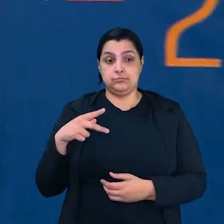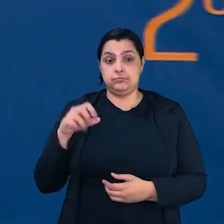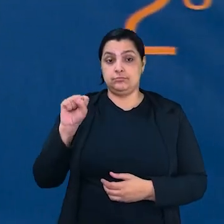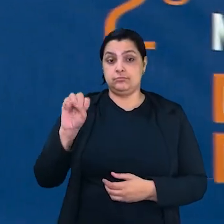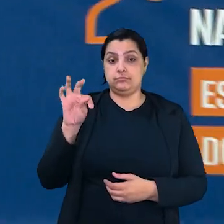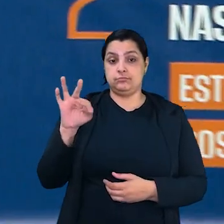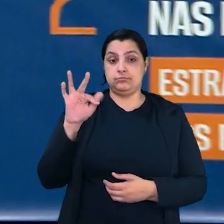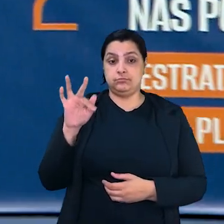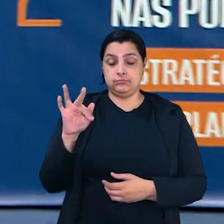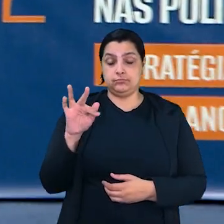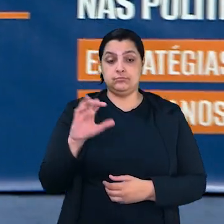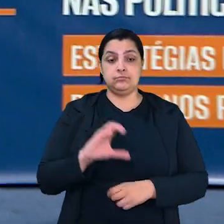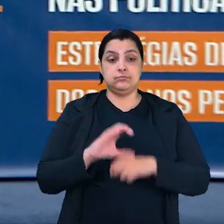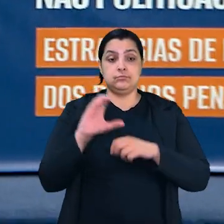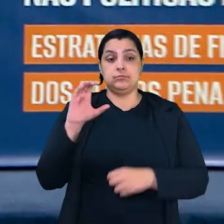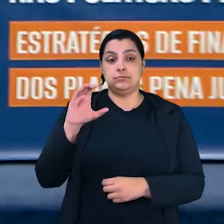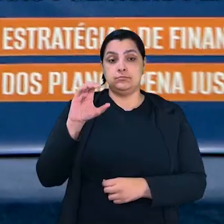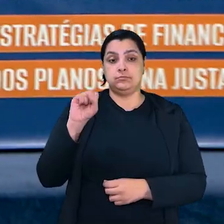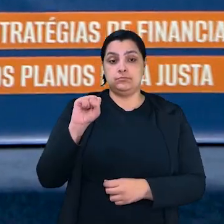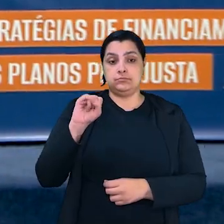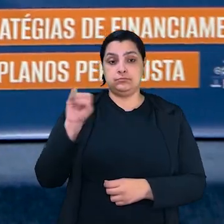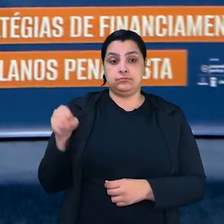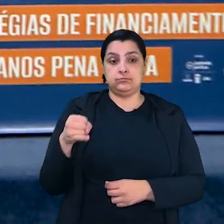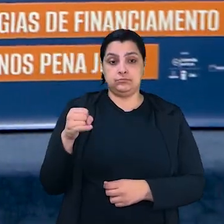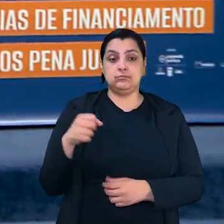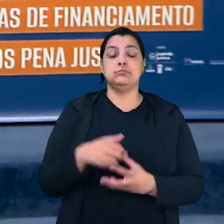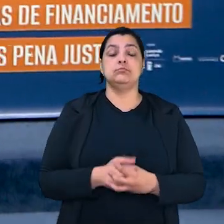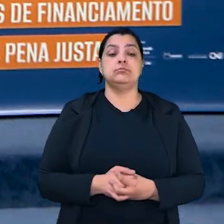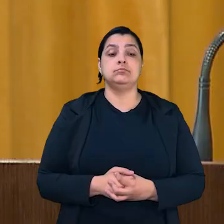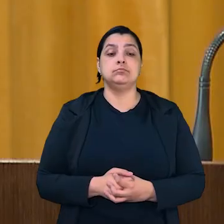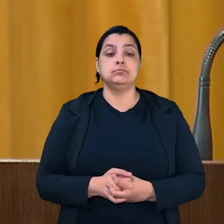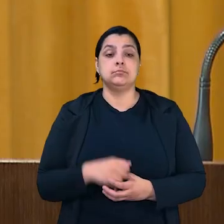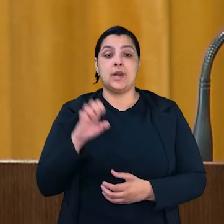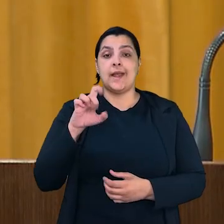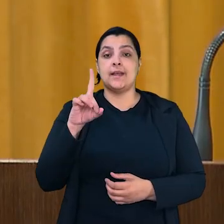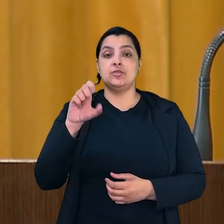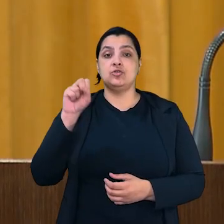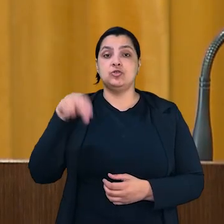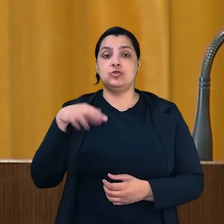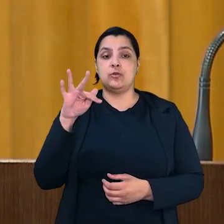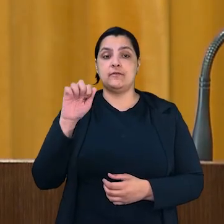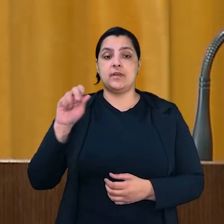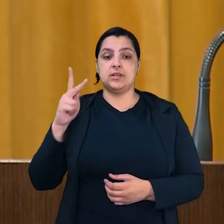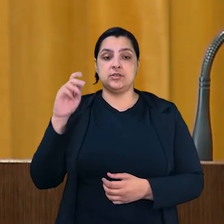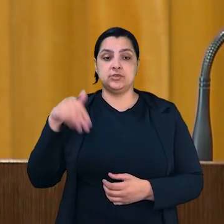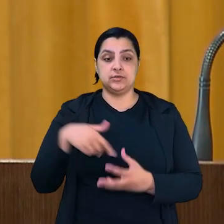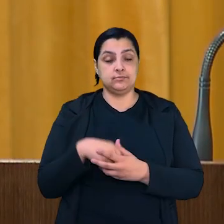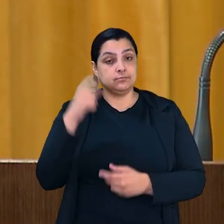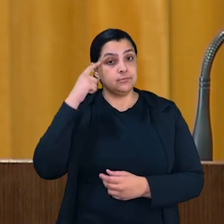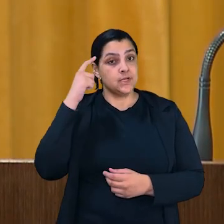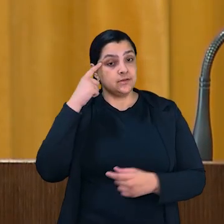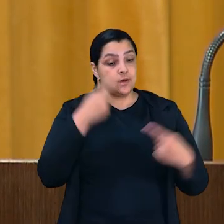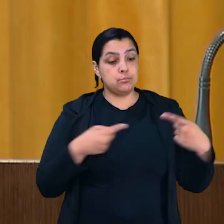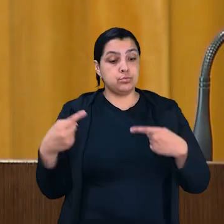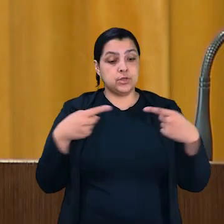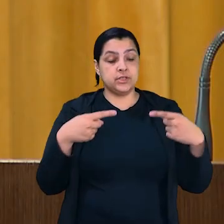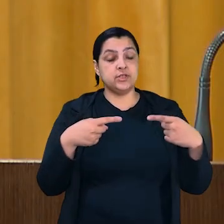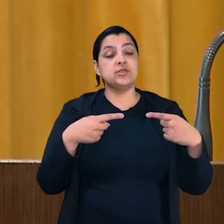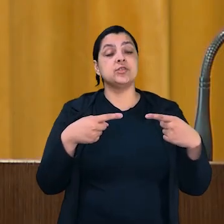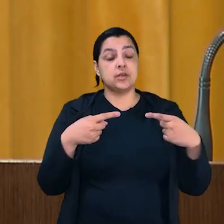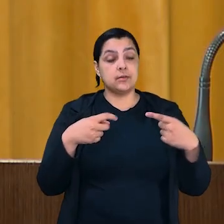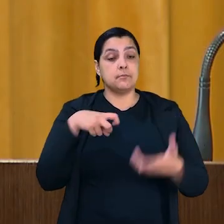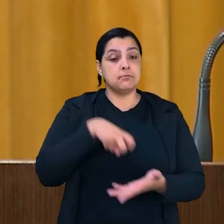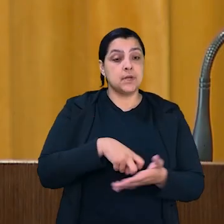presidente do Supremo Tribunal Federal e do Conselho Nacional de Justiça, ministro Edson Fachin, afirmou que repensar as